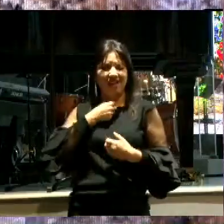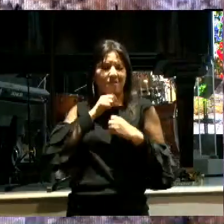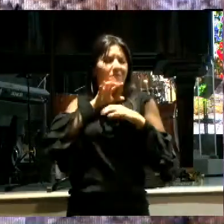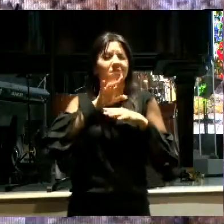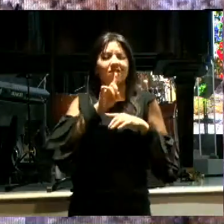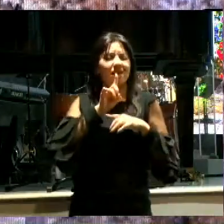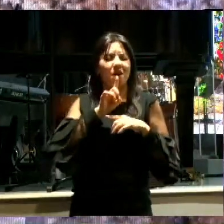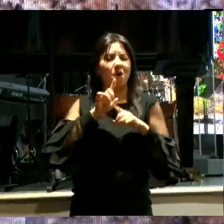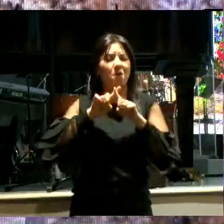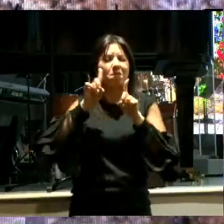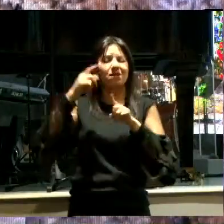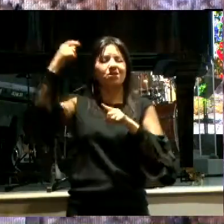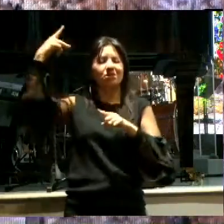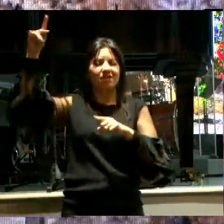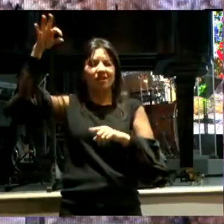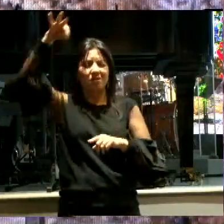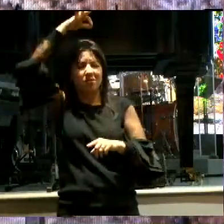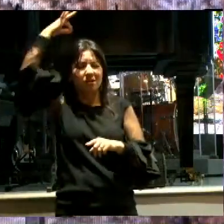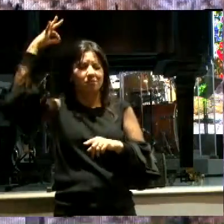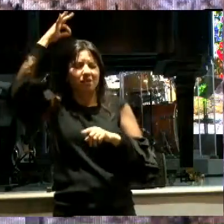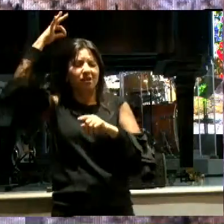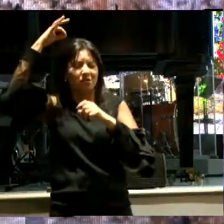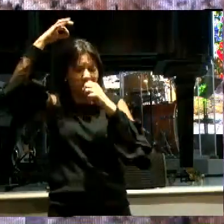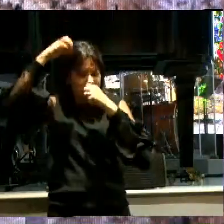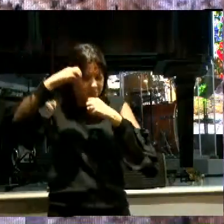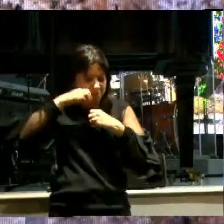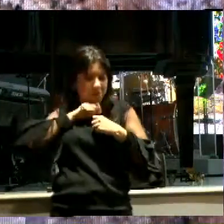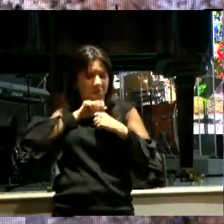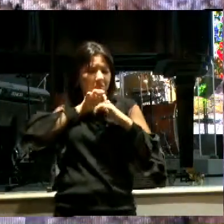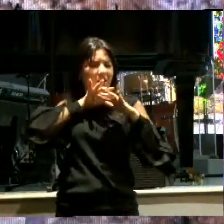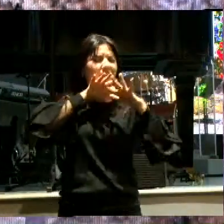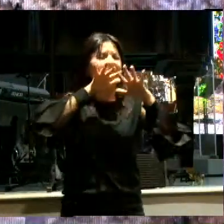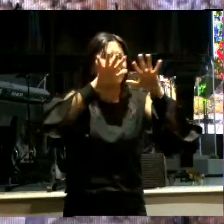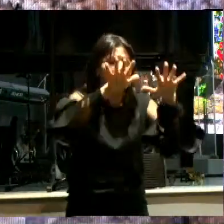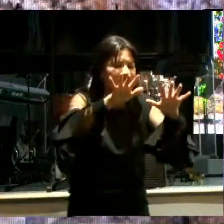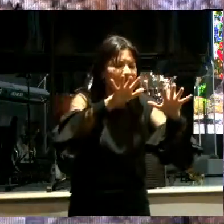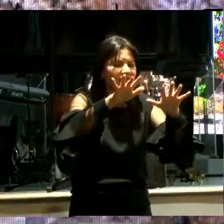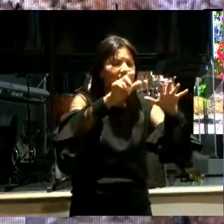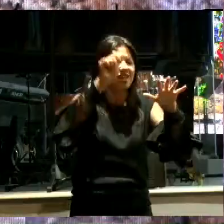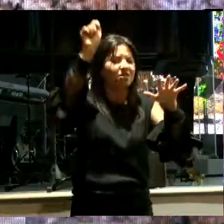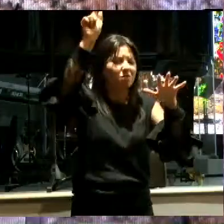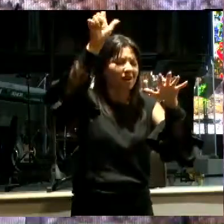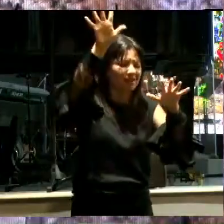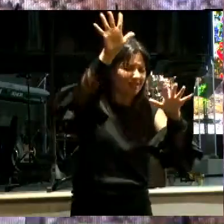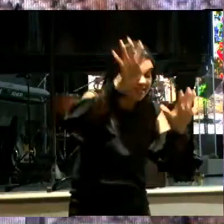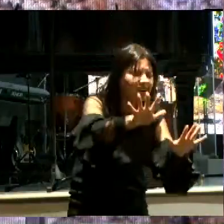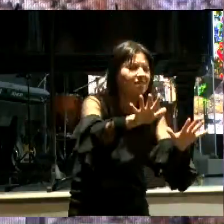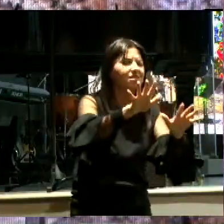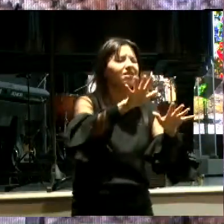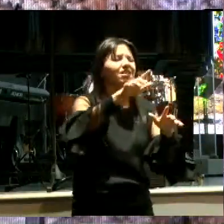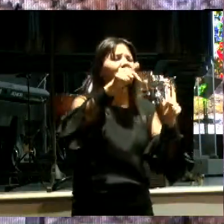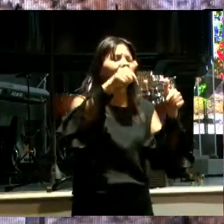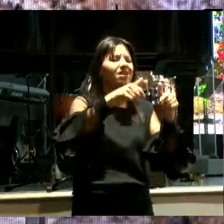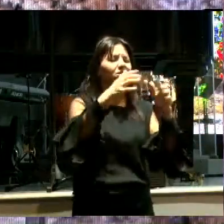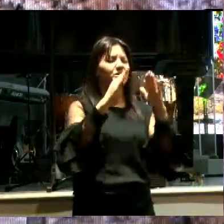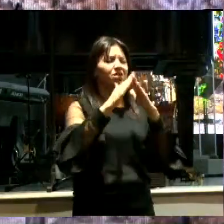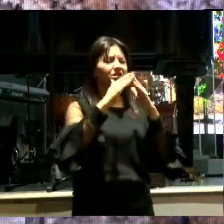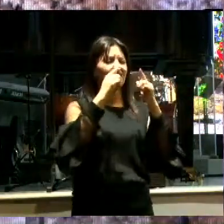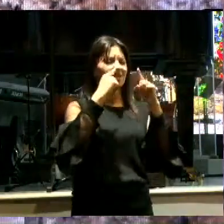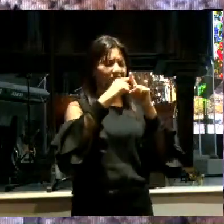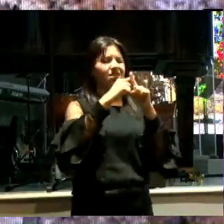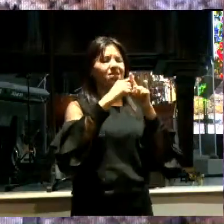mas que seja o teu Espírito Santo de Deus, e que a tua graça venha pairar sobre este lugar. Amém?